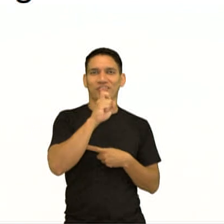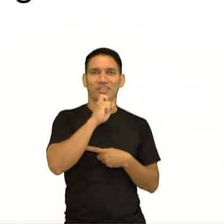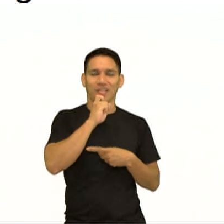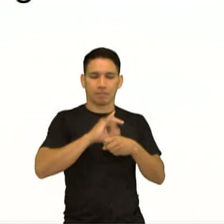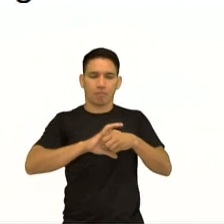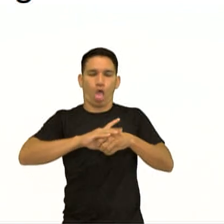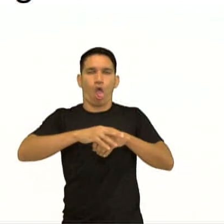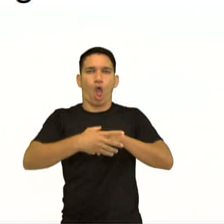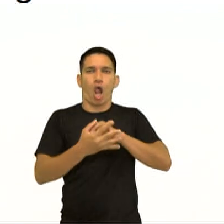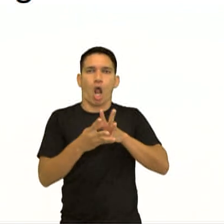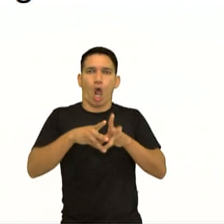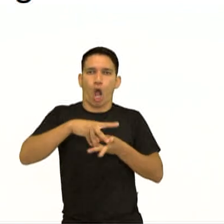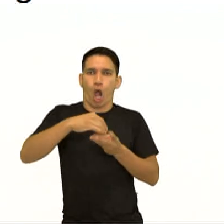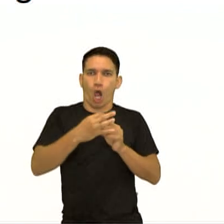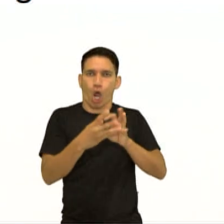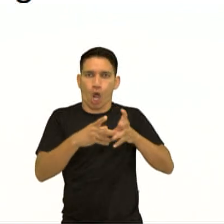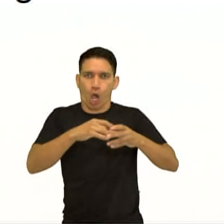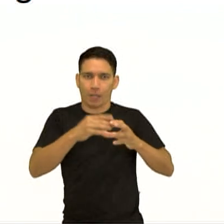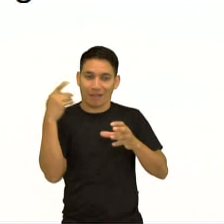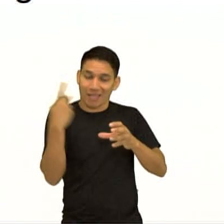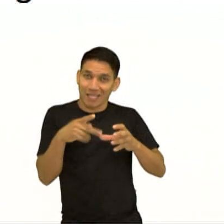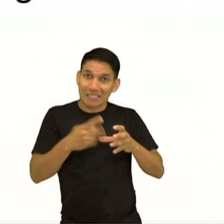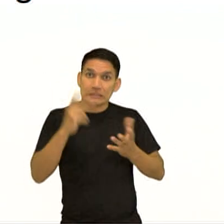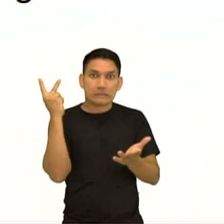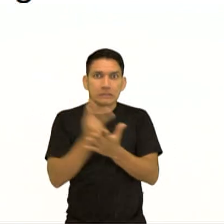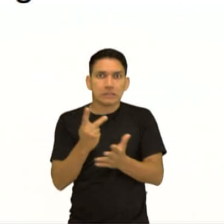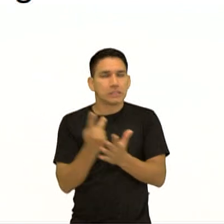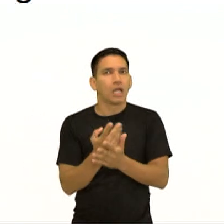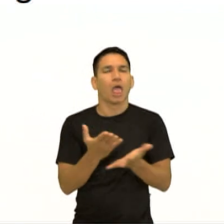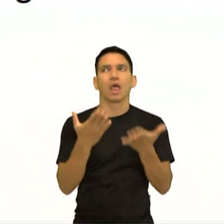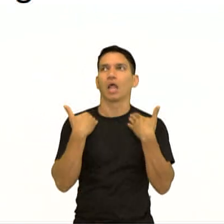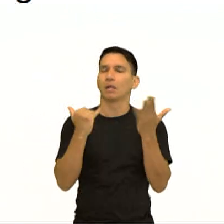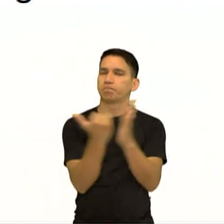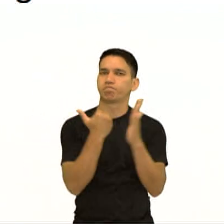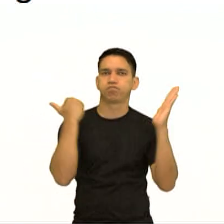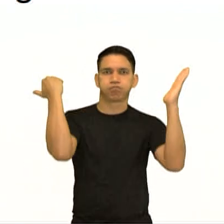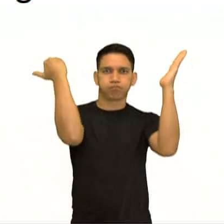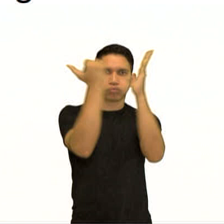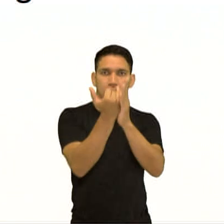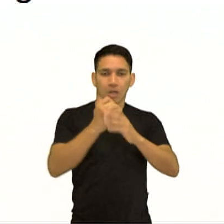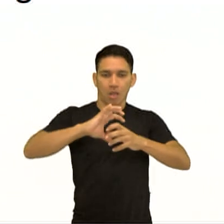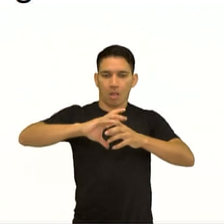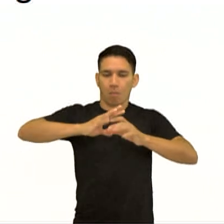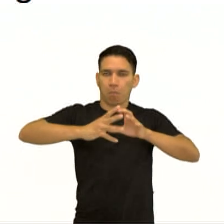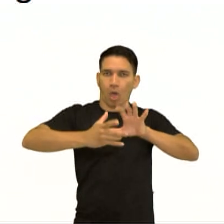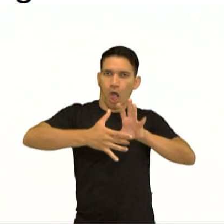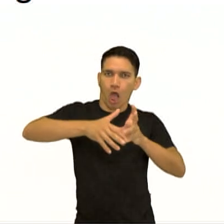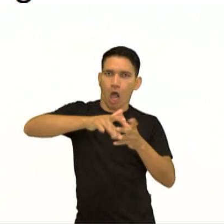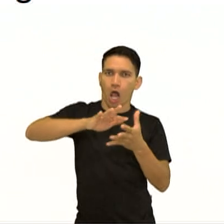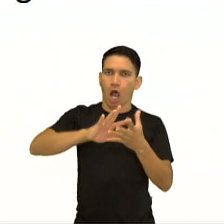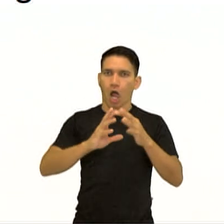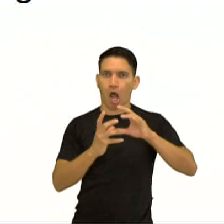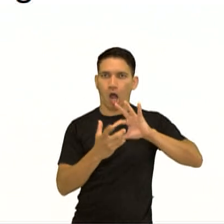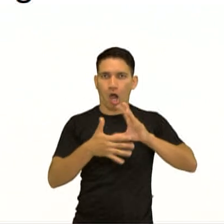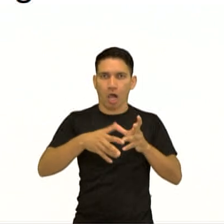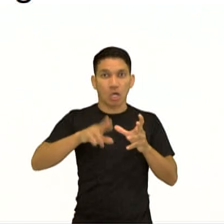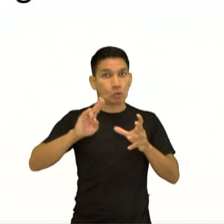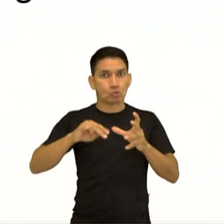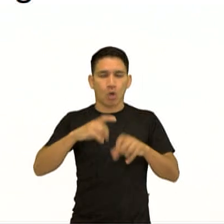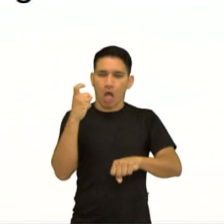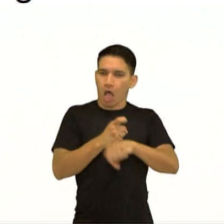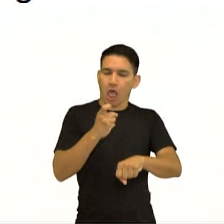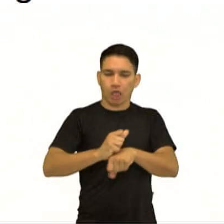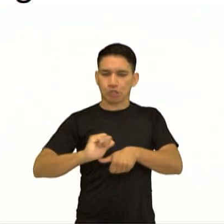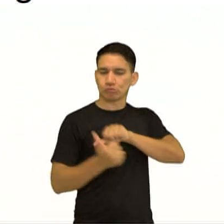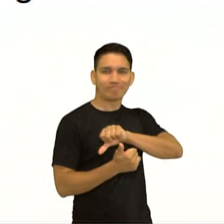Nosso planeta apresentava temperaturas extremamente elevadas e a crosta terrestre não se solidificava, em função